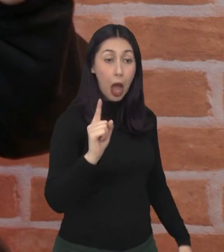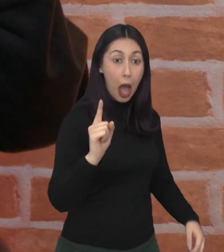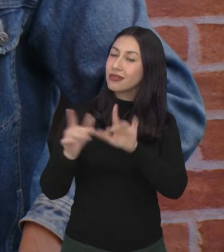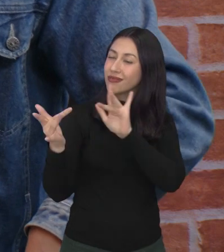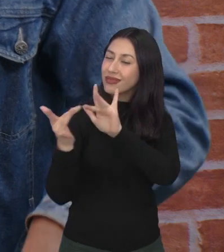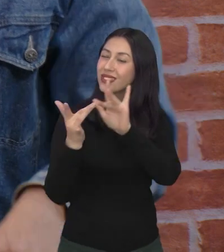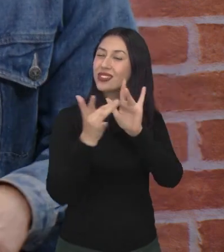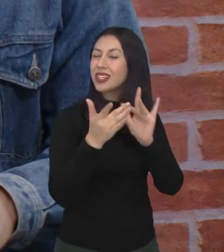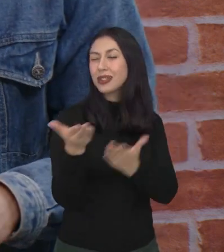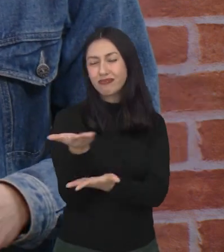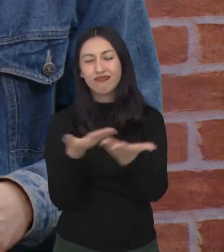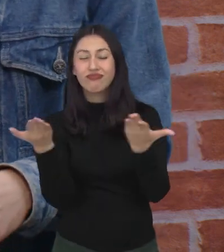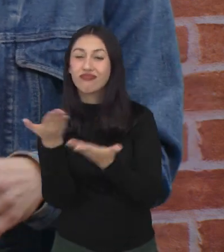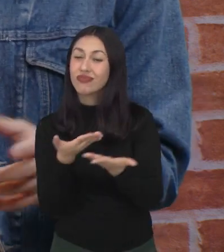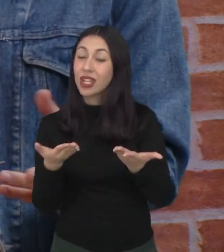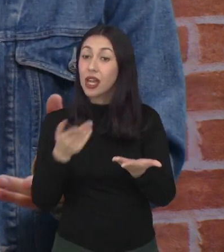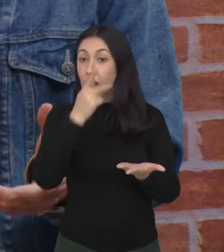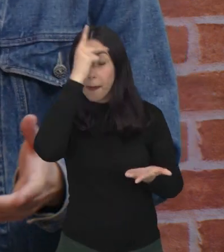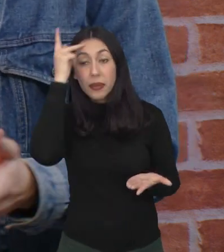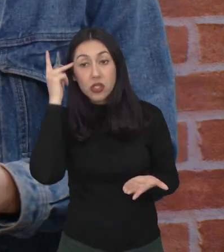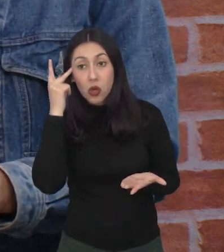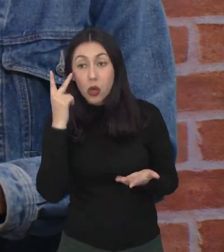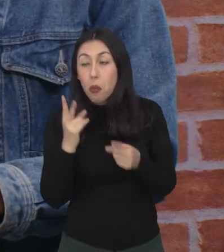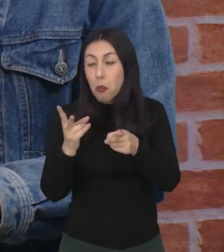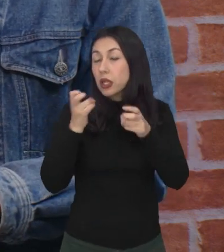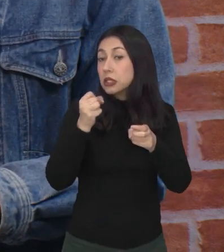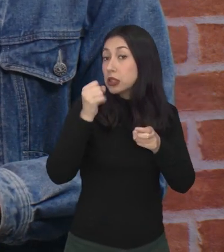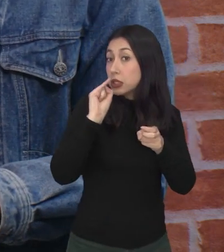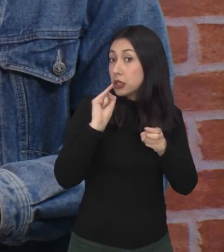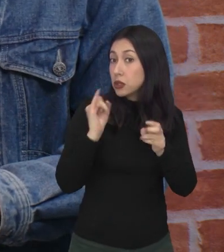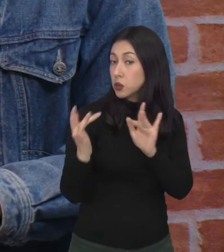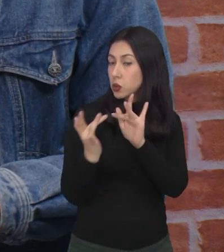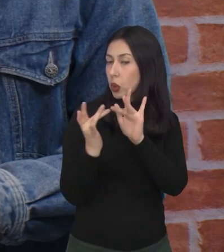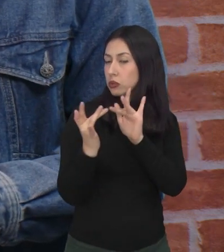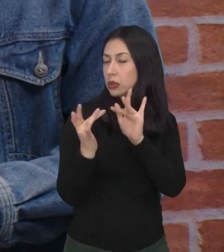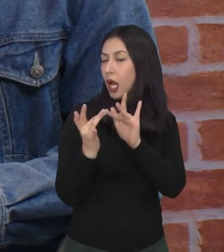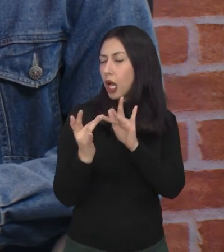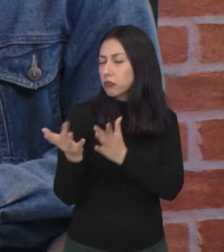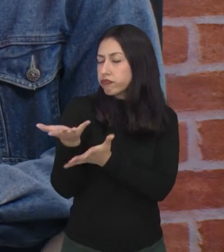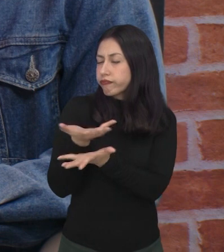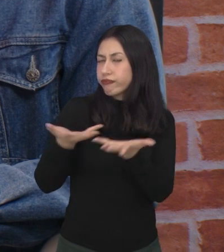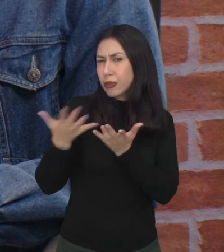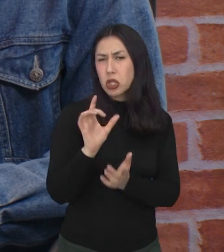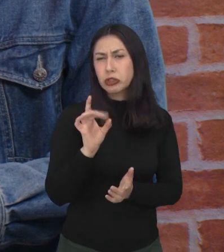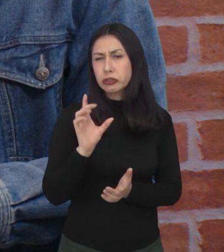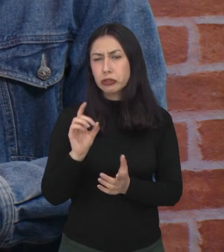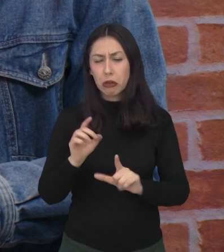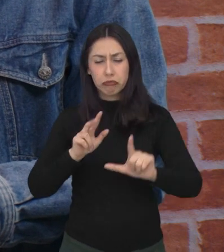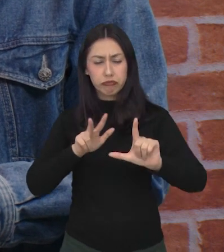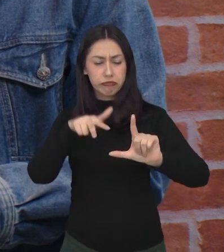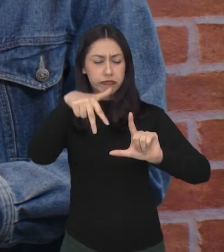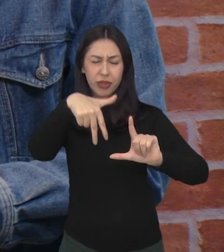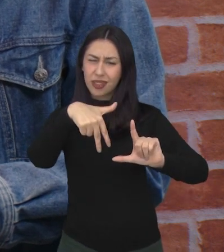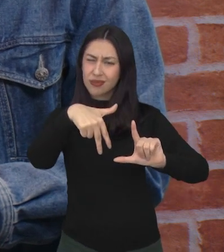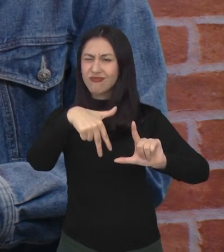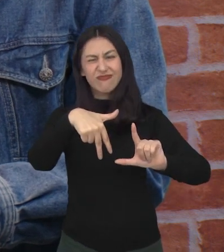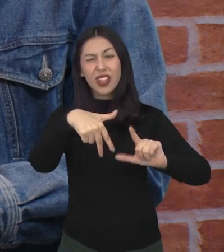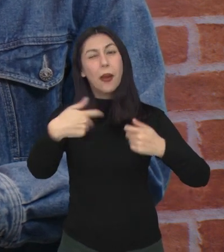assim, putz, errei. Nossa, cara. E eu não lido bem com isso, mas aí... Você é um cara que se cobra muito, mano?